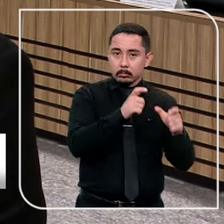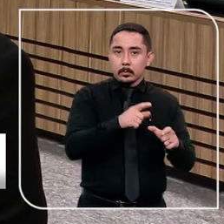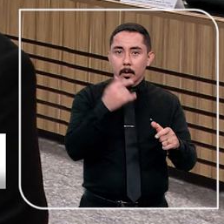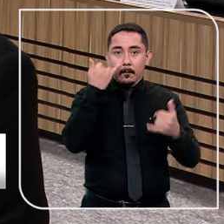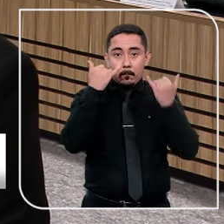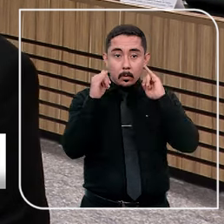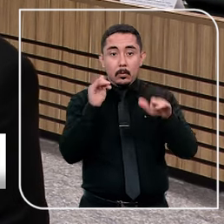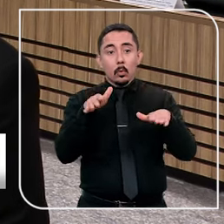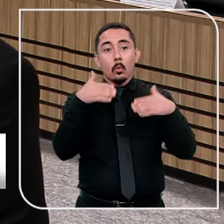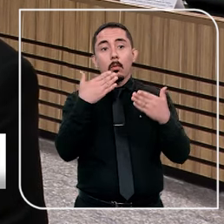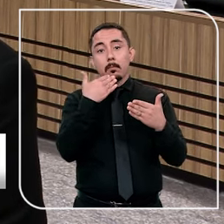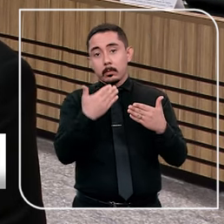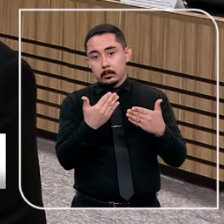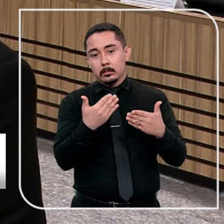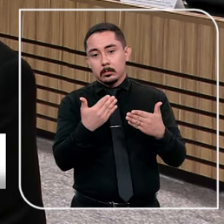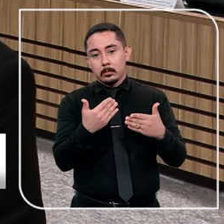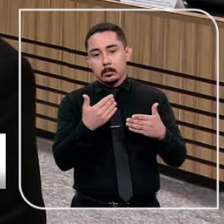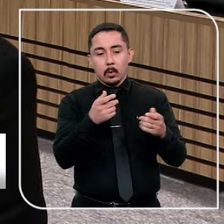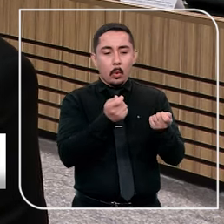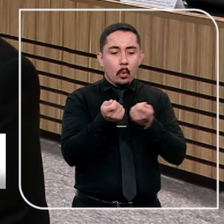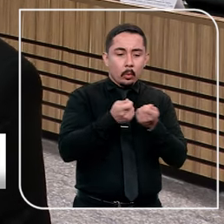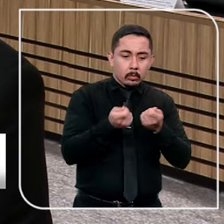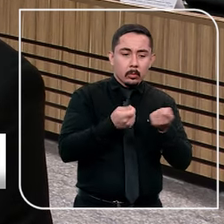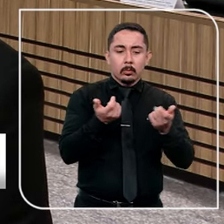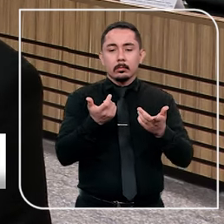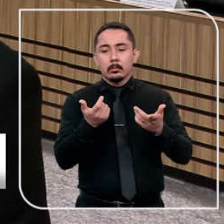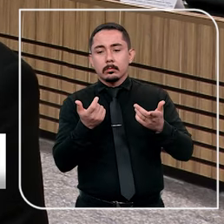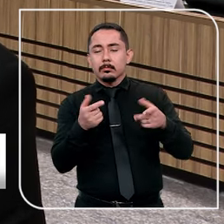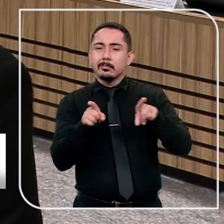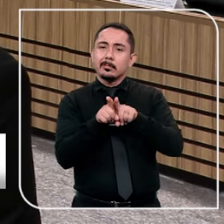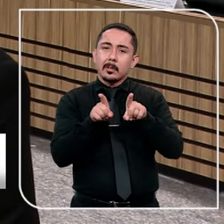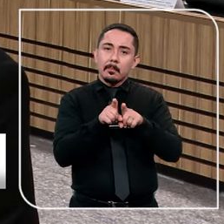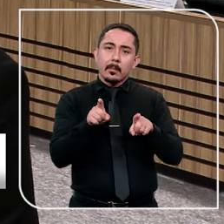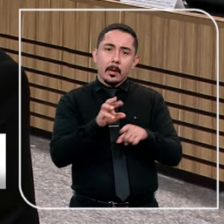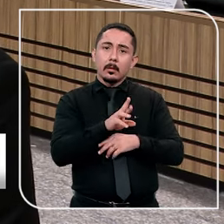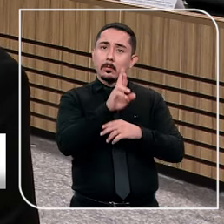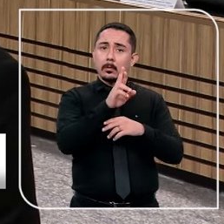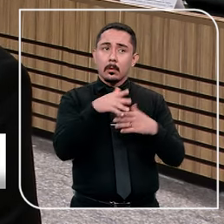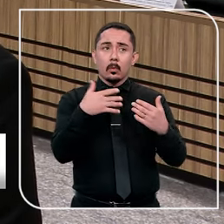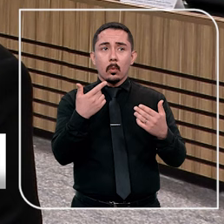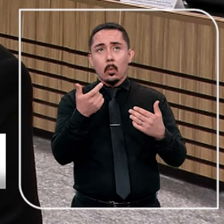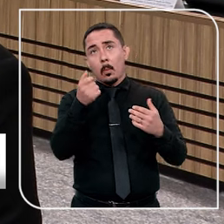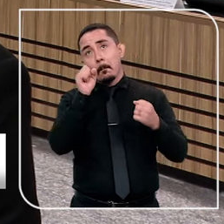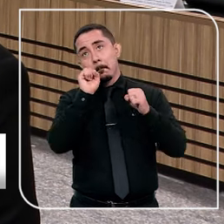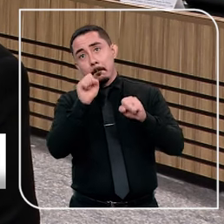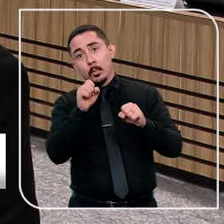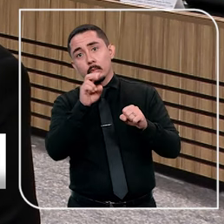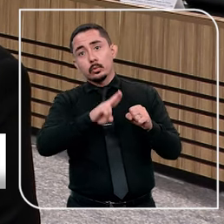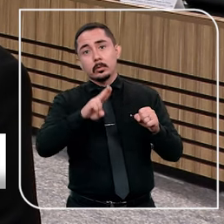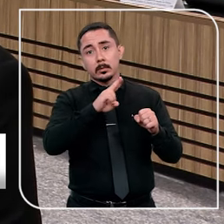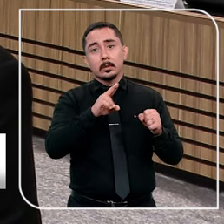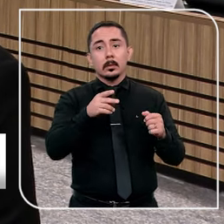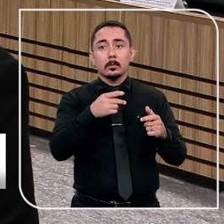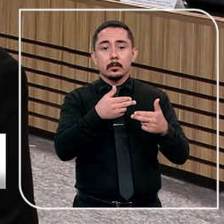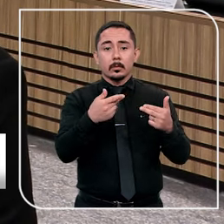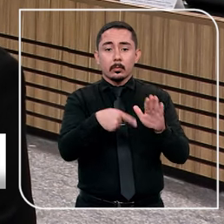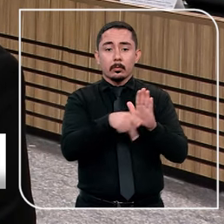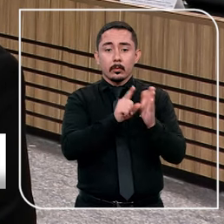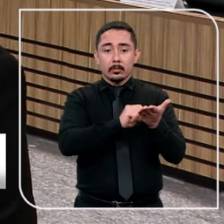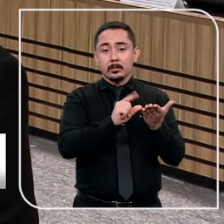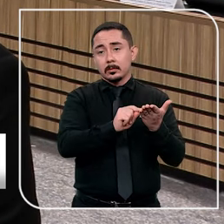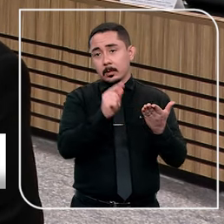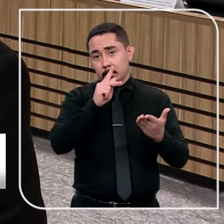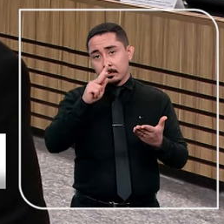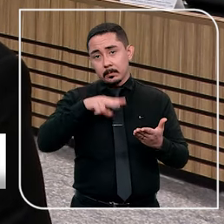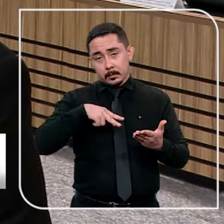eh quais eram as informações que eram requeridas o que que é um controlador o que que é um encarregado O que que é uma hipótese legal de tratamento de dados pessoais O